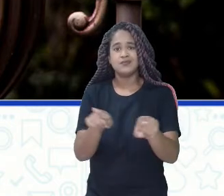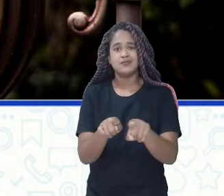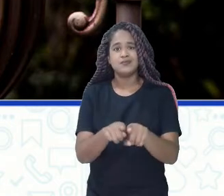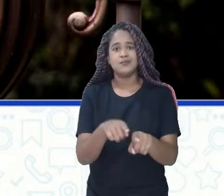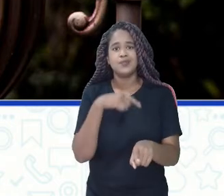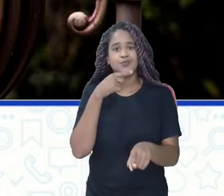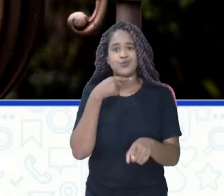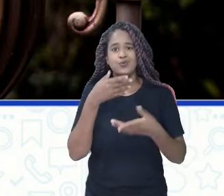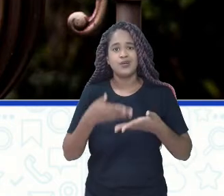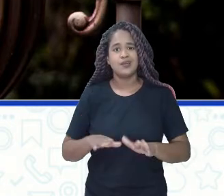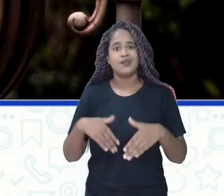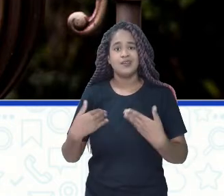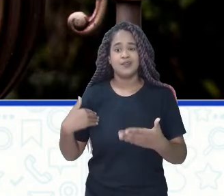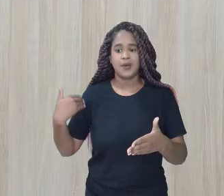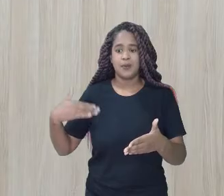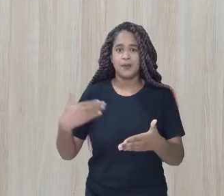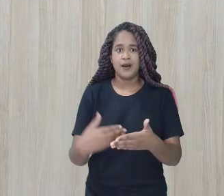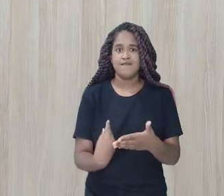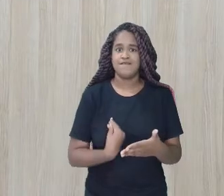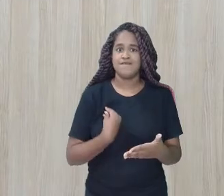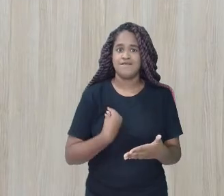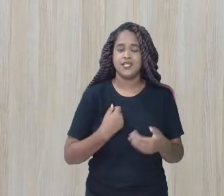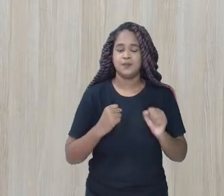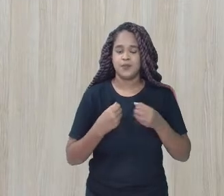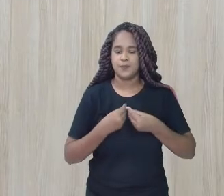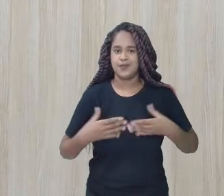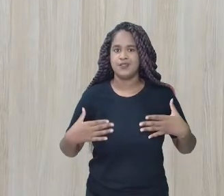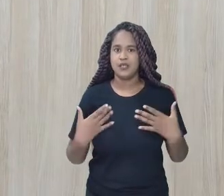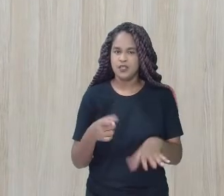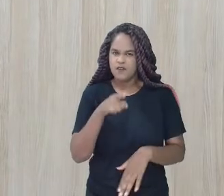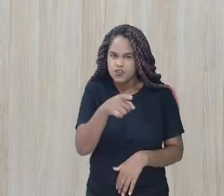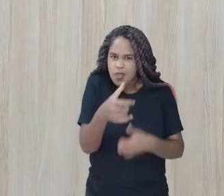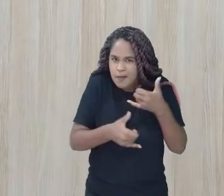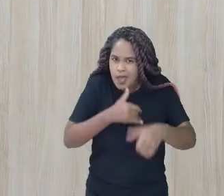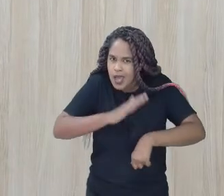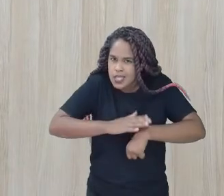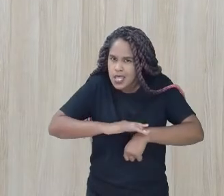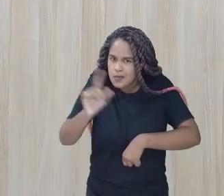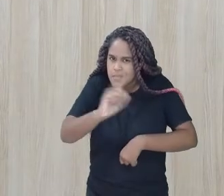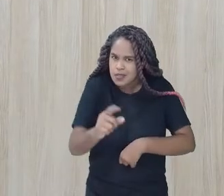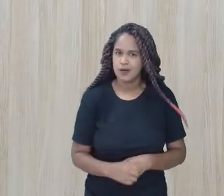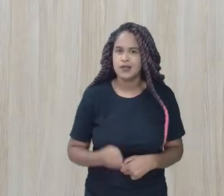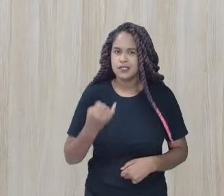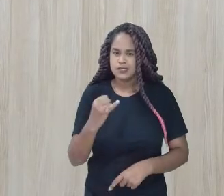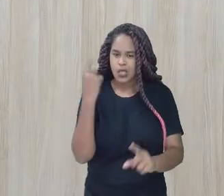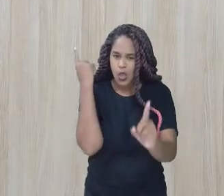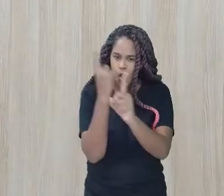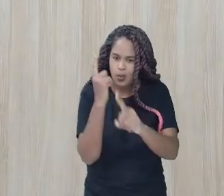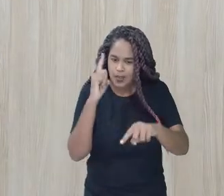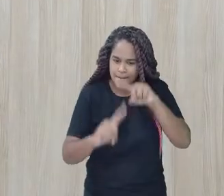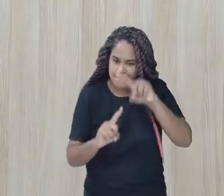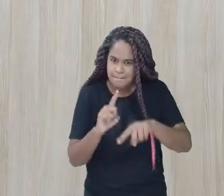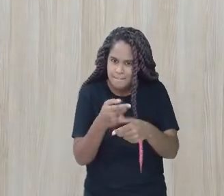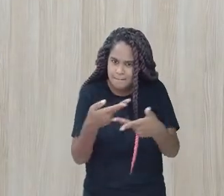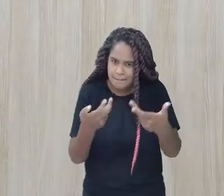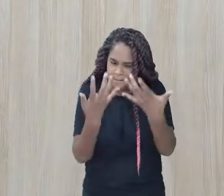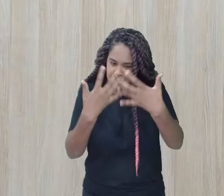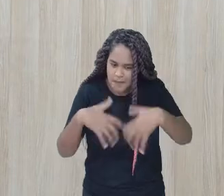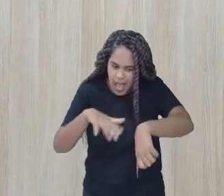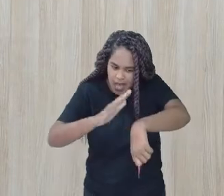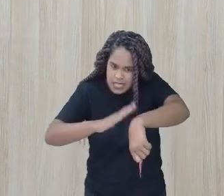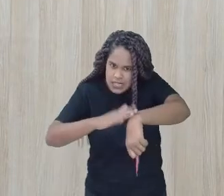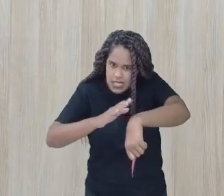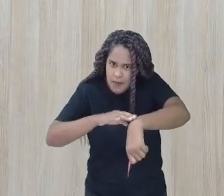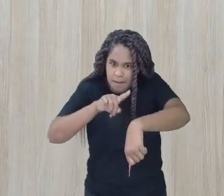prejudicada, né, minha gente? Então, ó, nada de brincar com o tempo. Achou um vira-tempo, não gira, guarda, porque pode